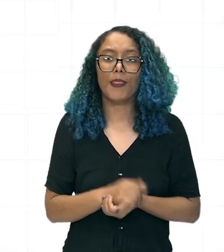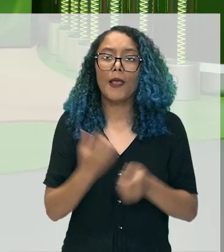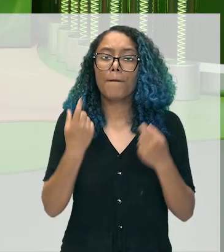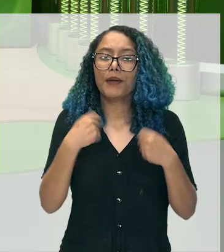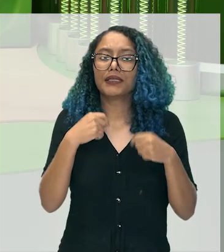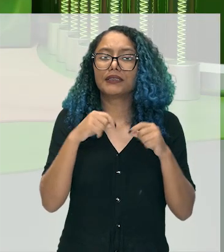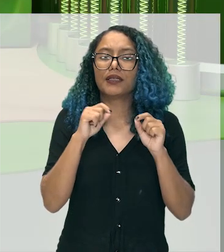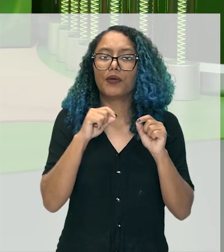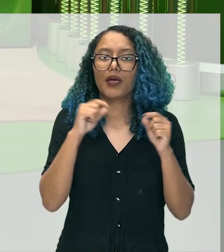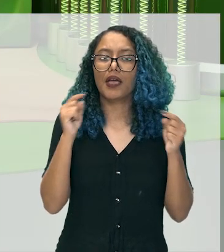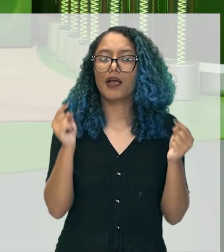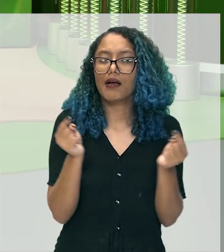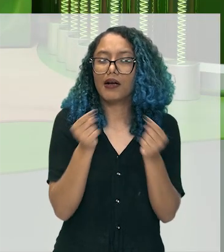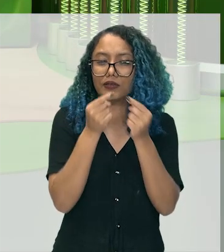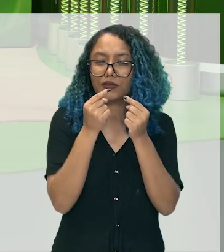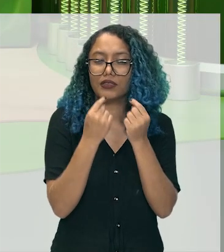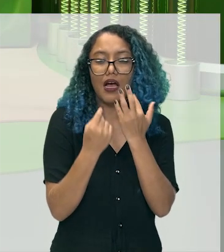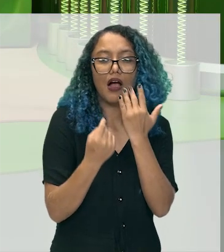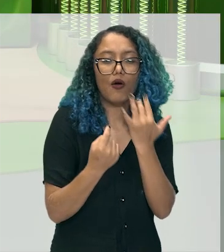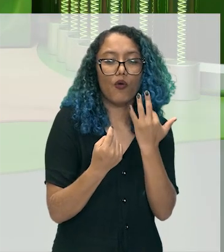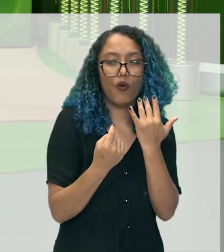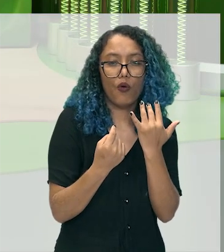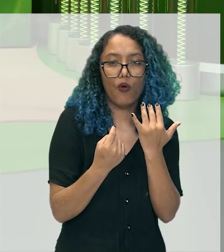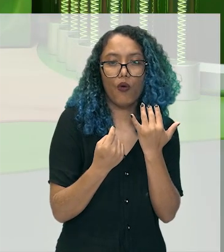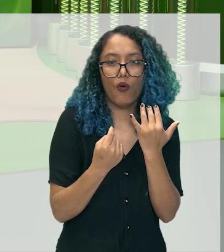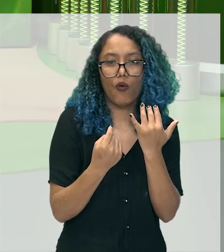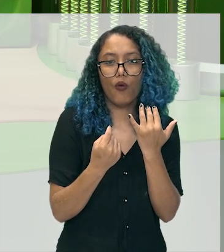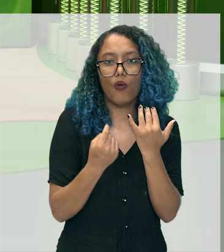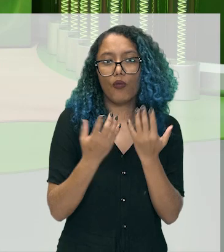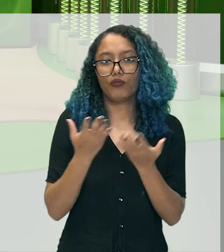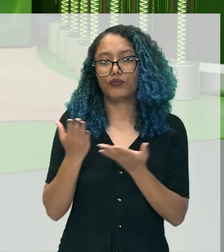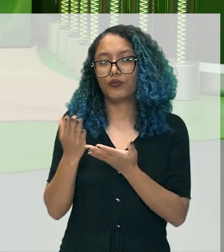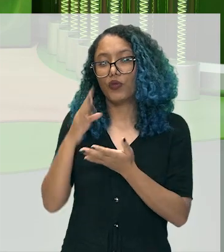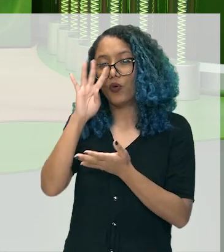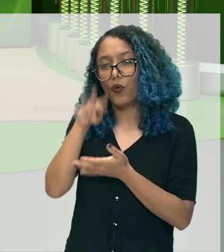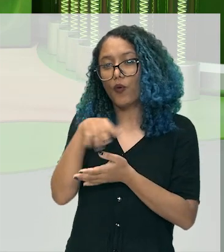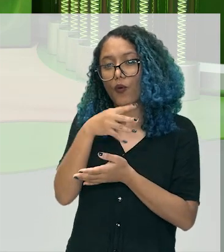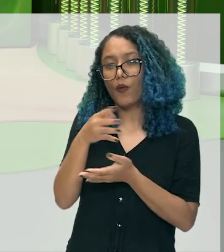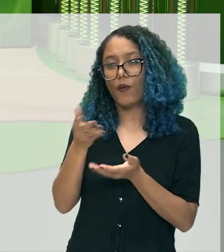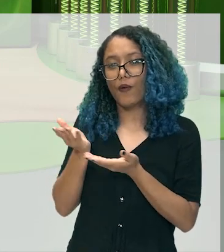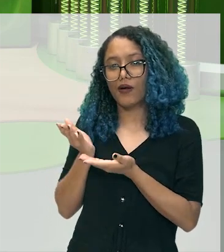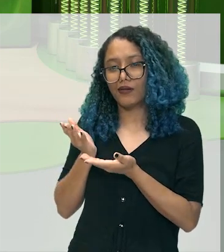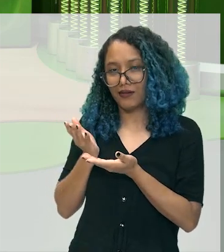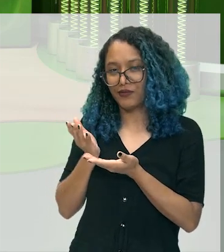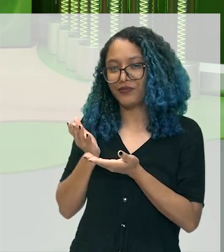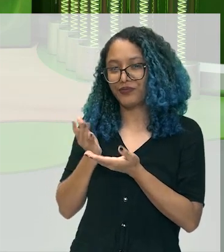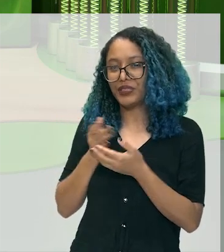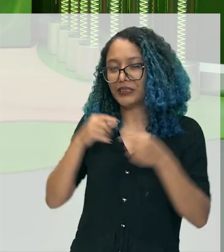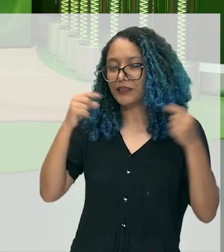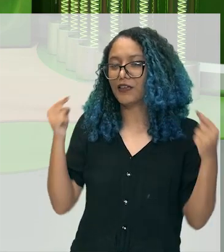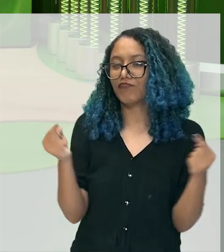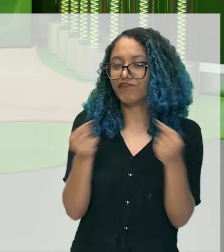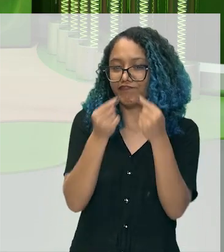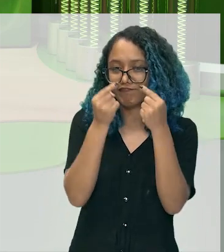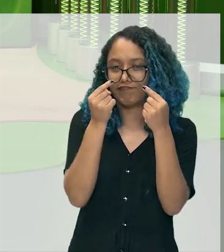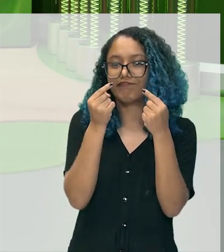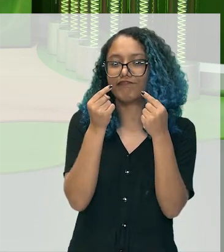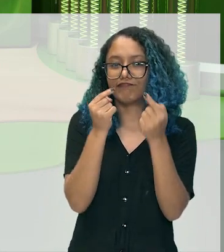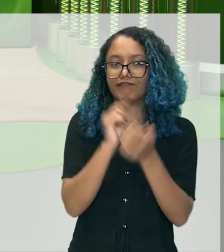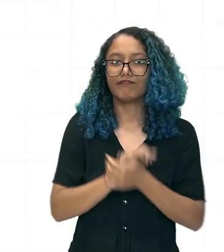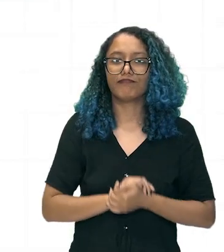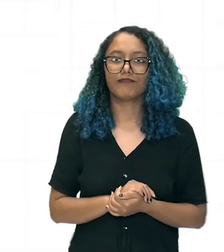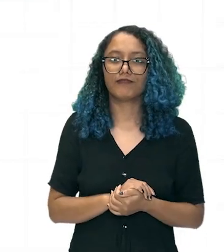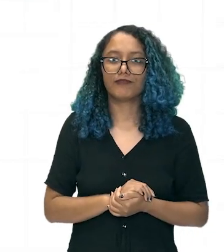associar essas cores ao que está escrito aqui, olha, na tabela. Então, a cor